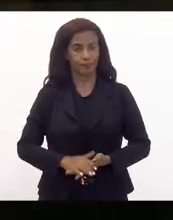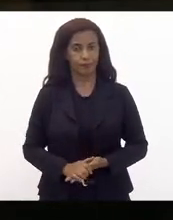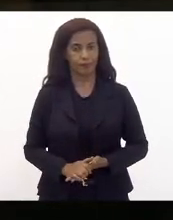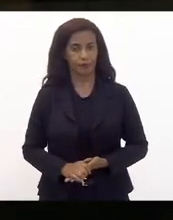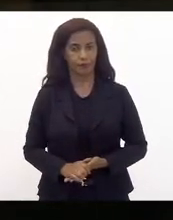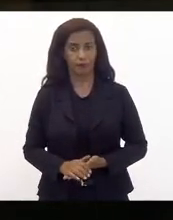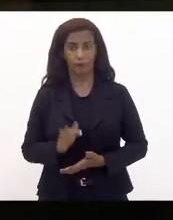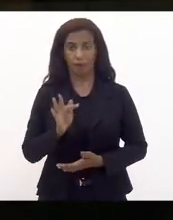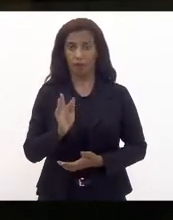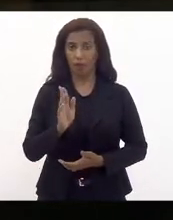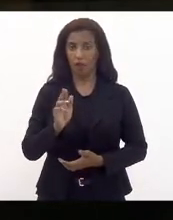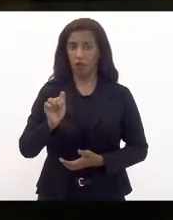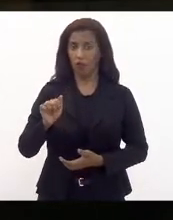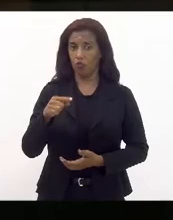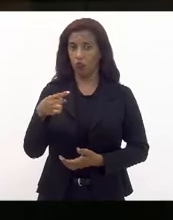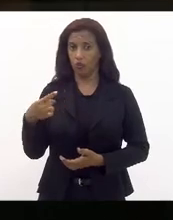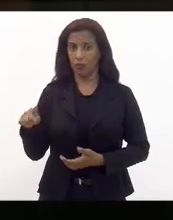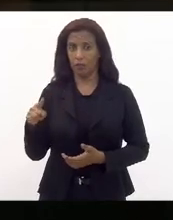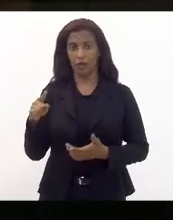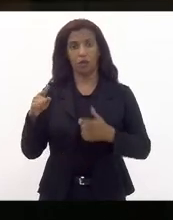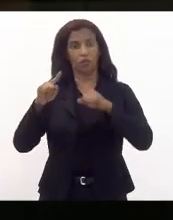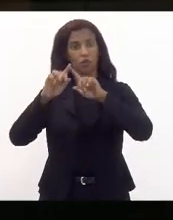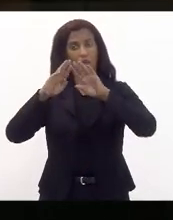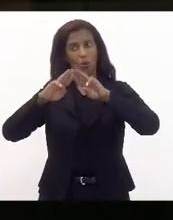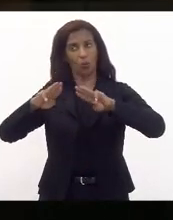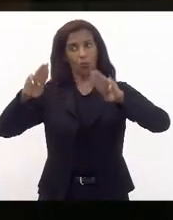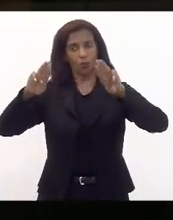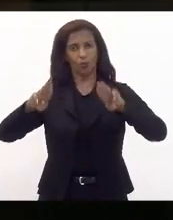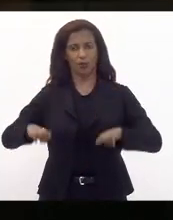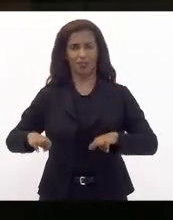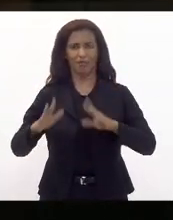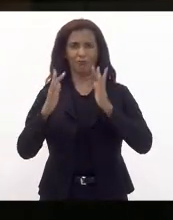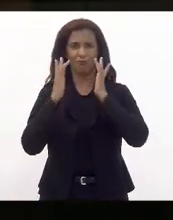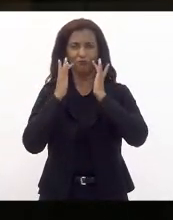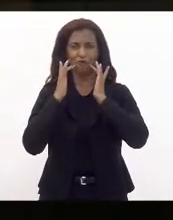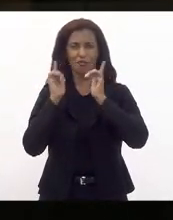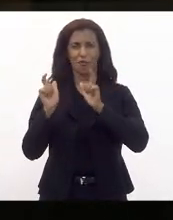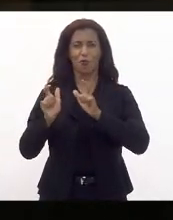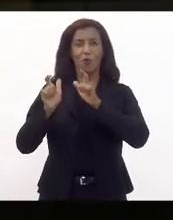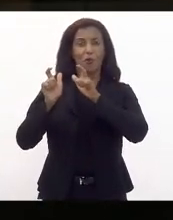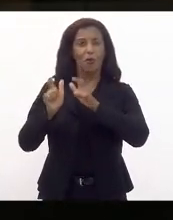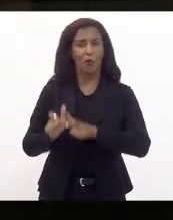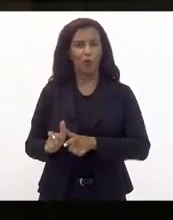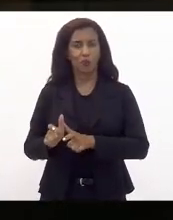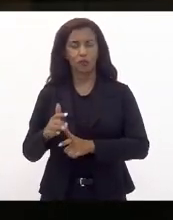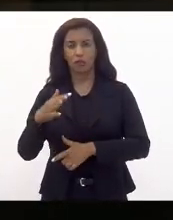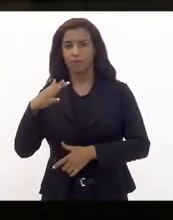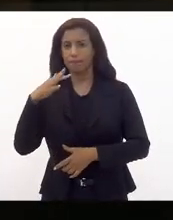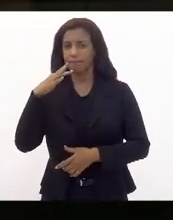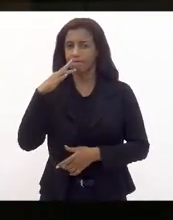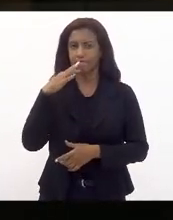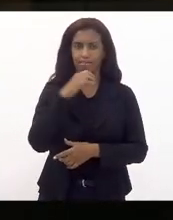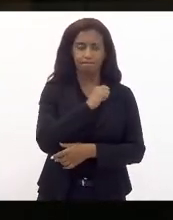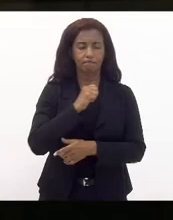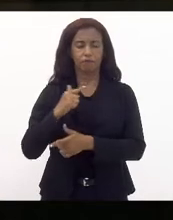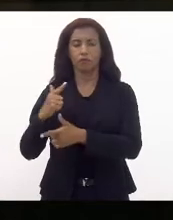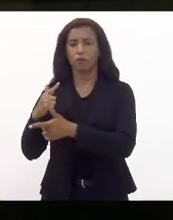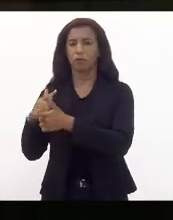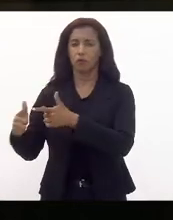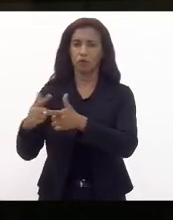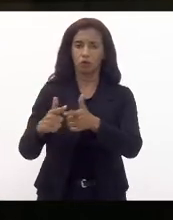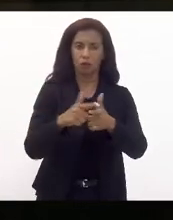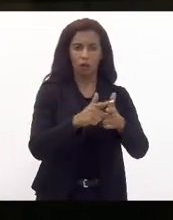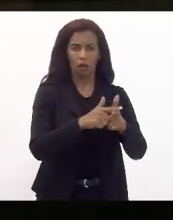a fundação Theatro Municipal é uma delas onde a gente nota que os problemas